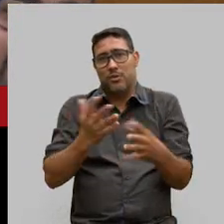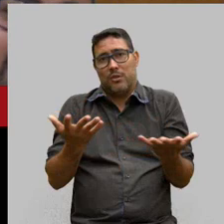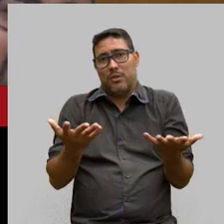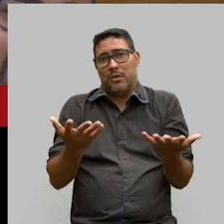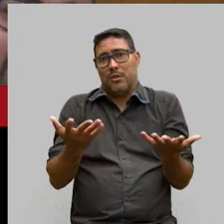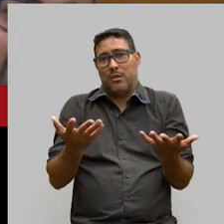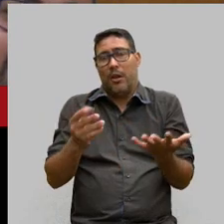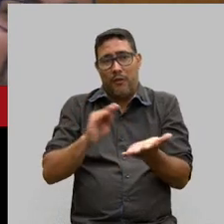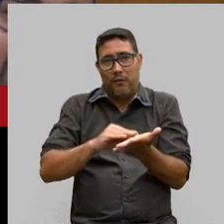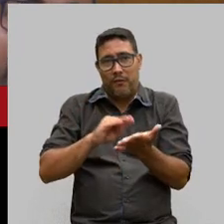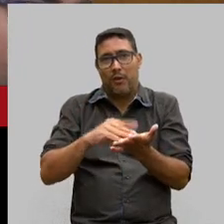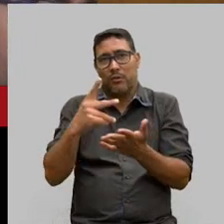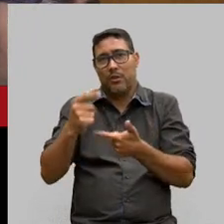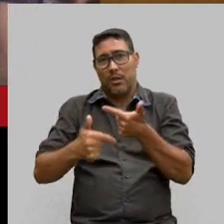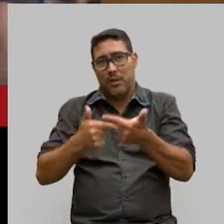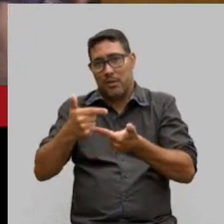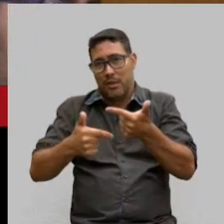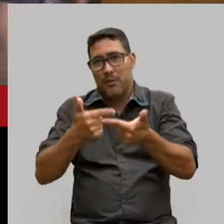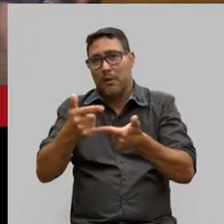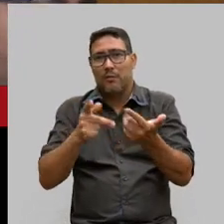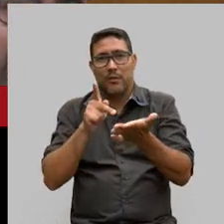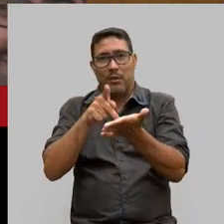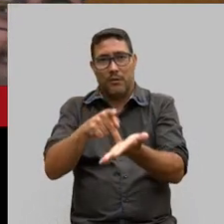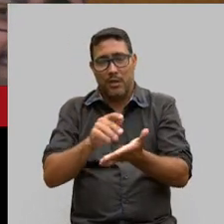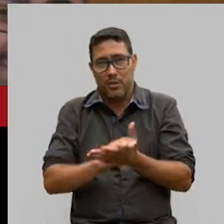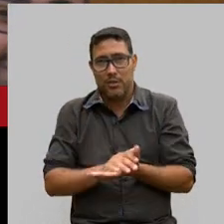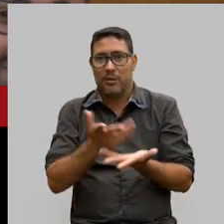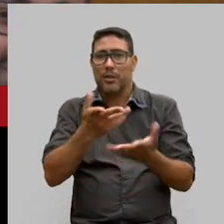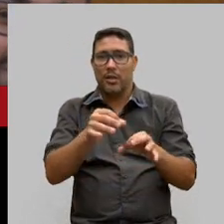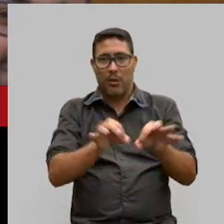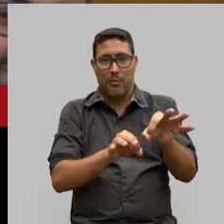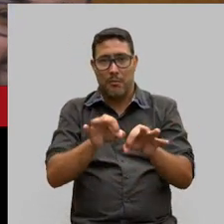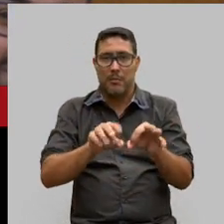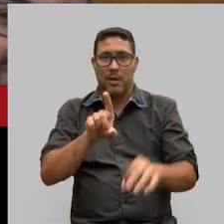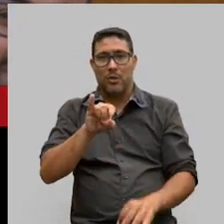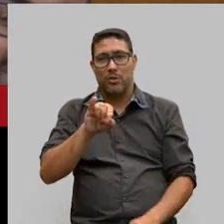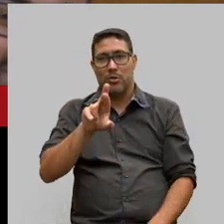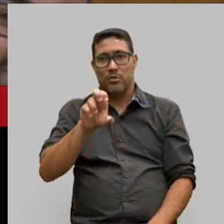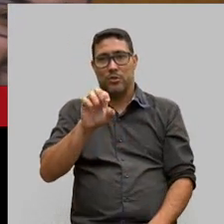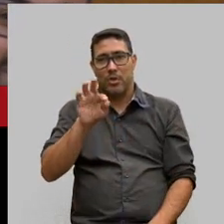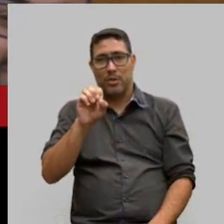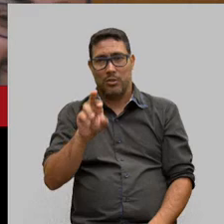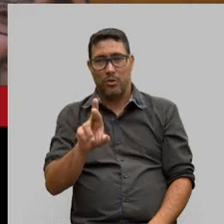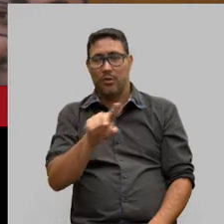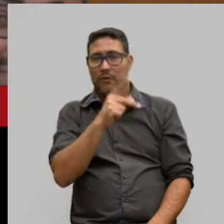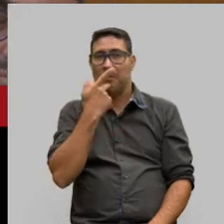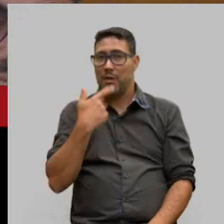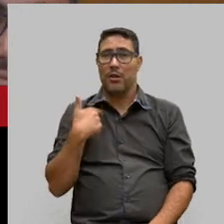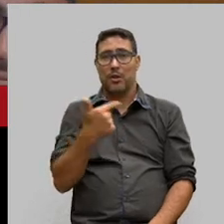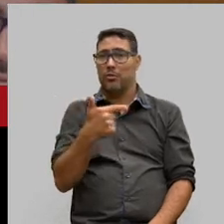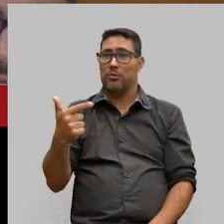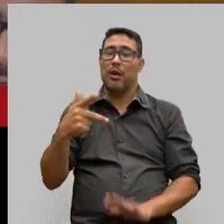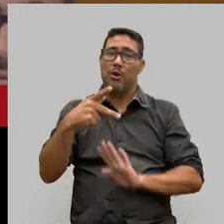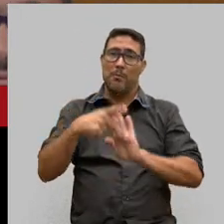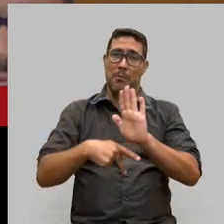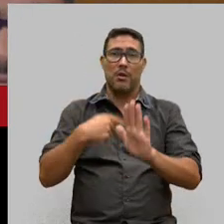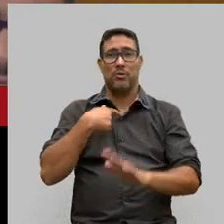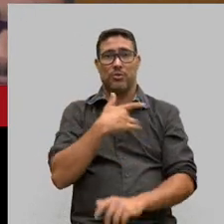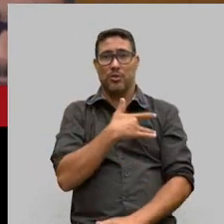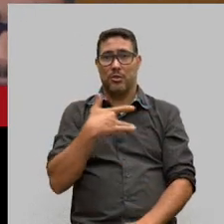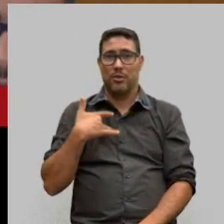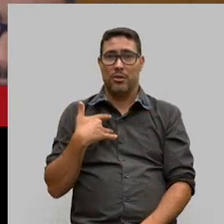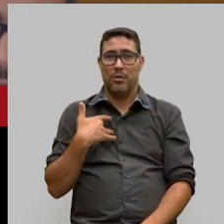trabalhar não é verdade porque você tem um plano diretor só falar que lá você não tem um plano de saúde a senhora